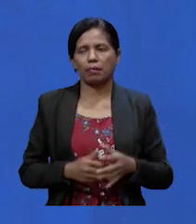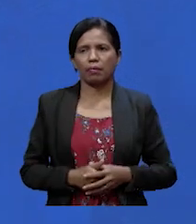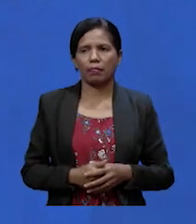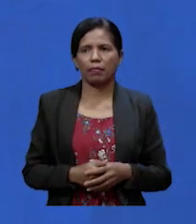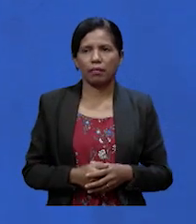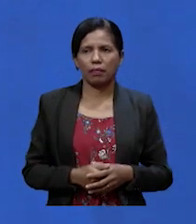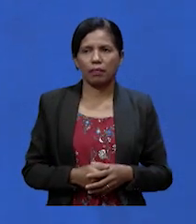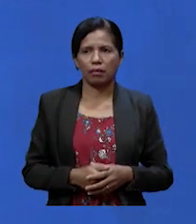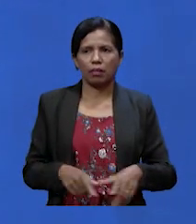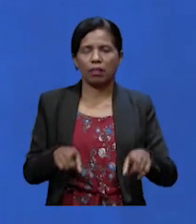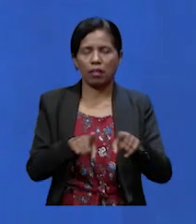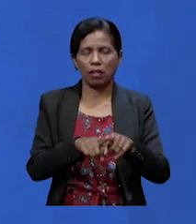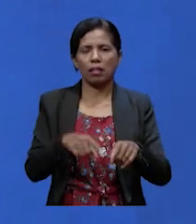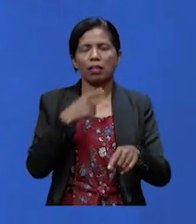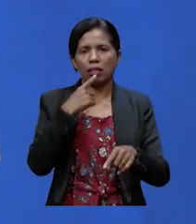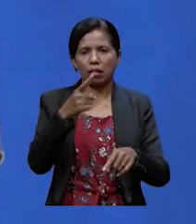Nessa manhã a mulher de hora